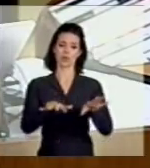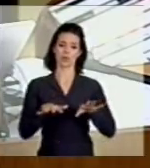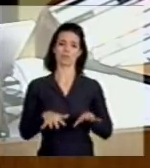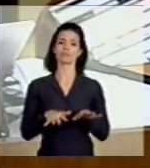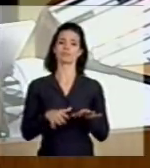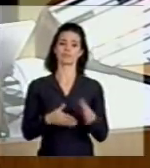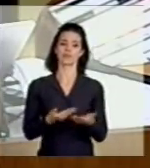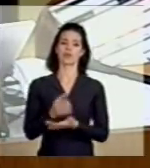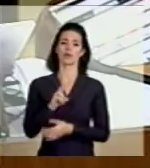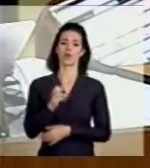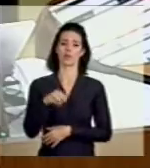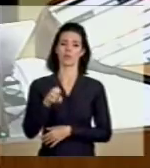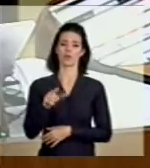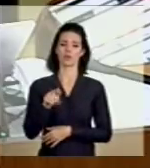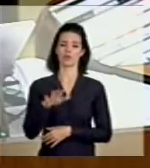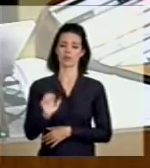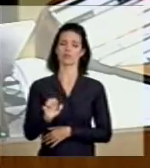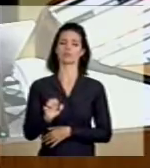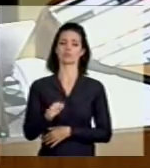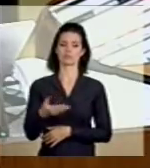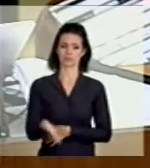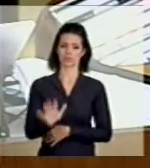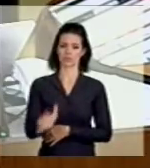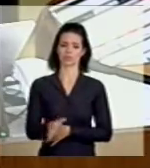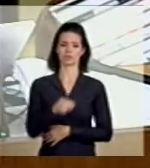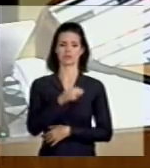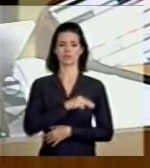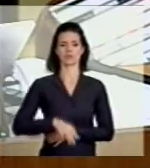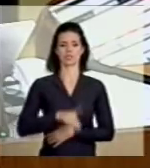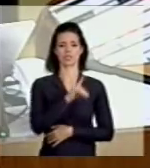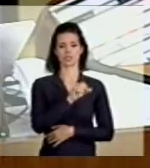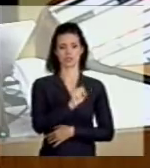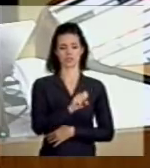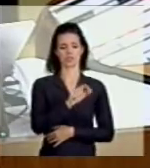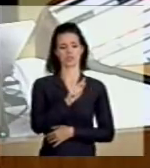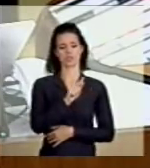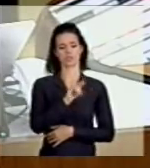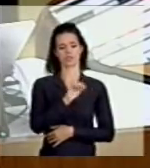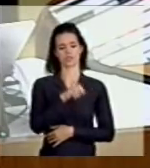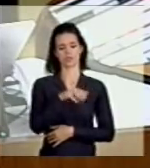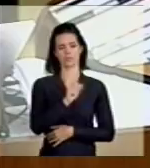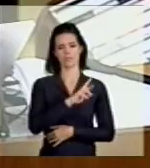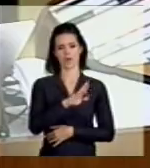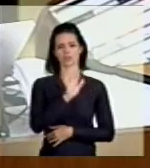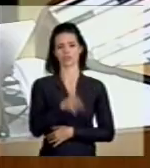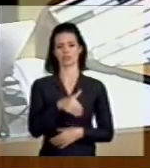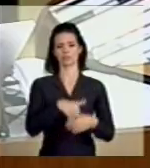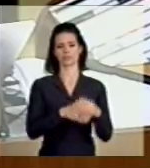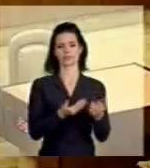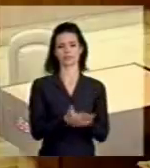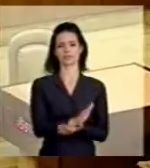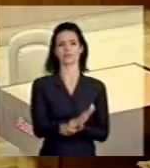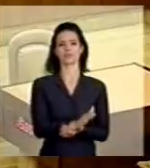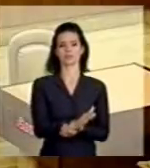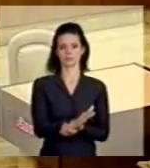homologue a avença, como, aliás, já o fizeram os eminentes ministros Dias Toffoli e Gilmar Mendes, quanto aos processos